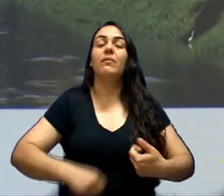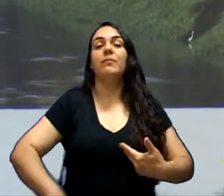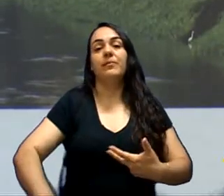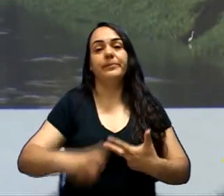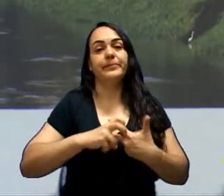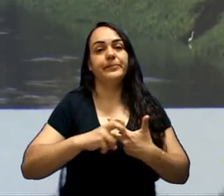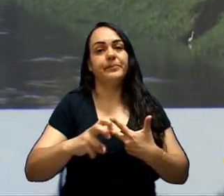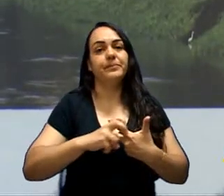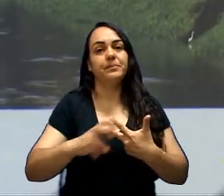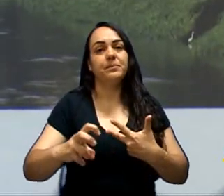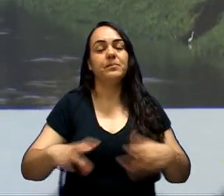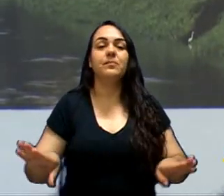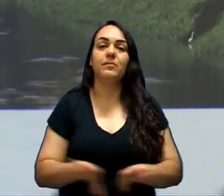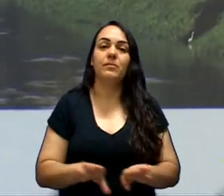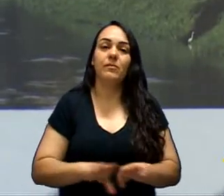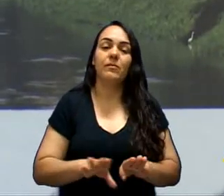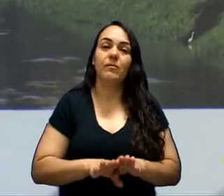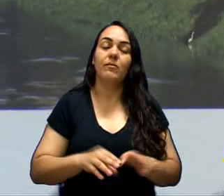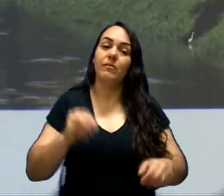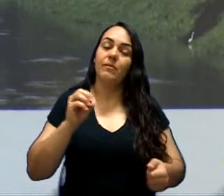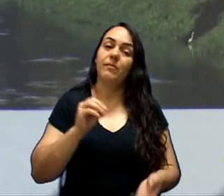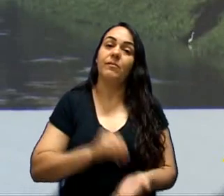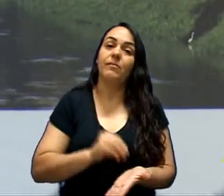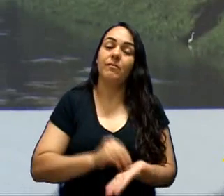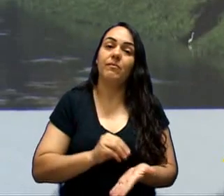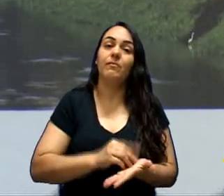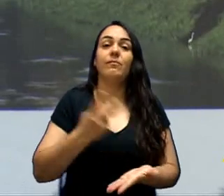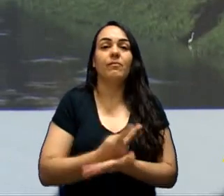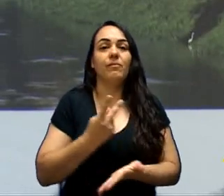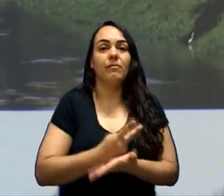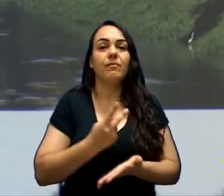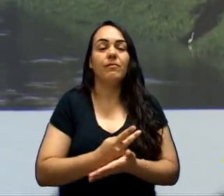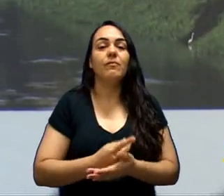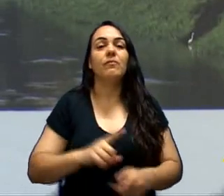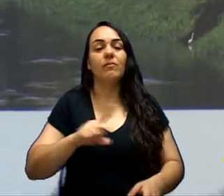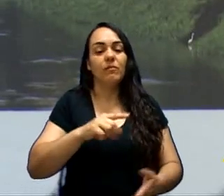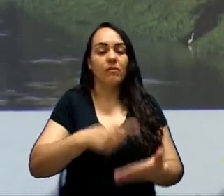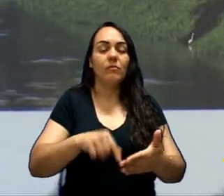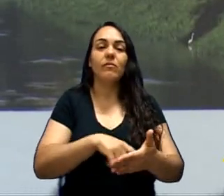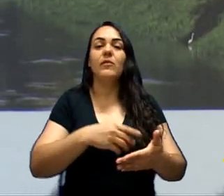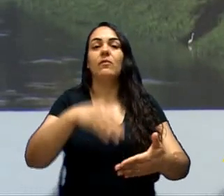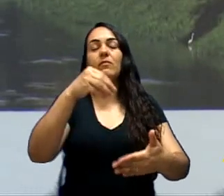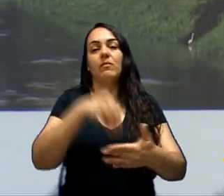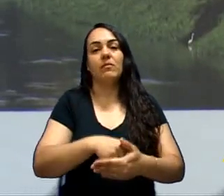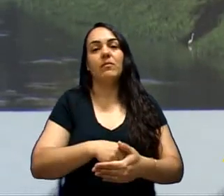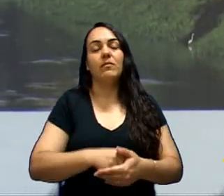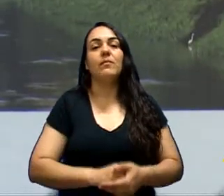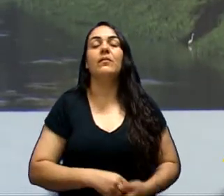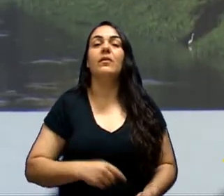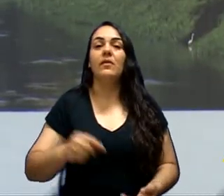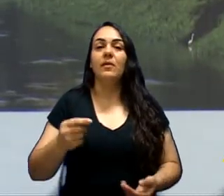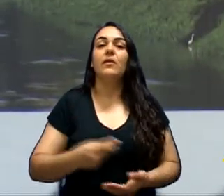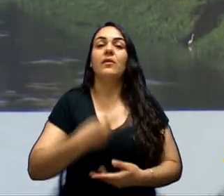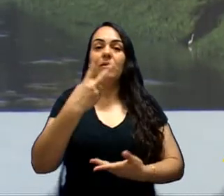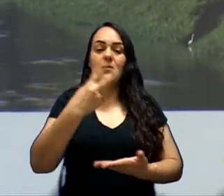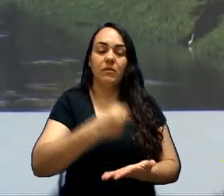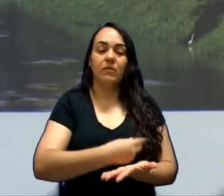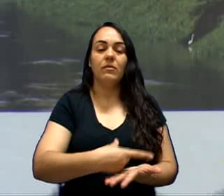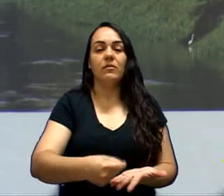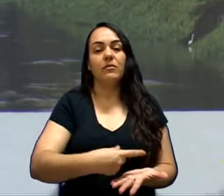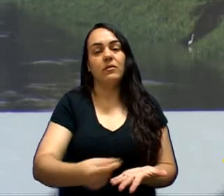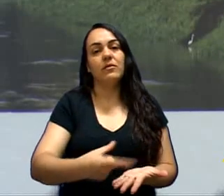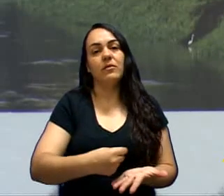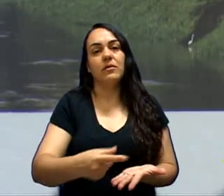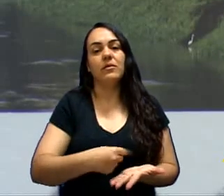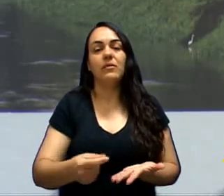pelo Executivo. Então, nós vamos analisar ainda, não tem como vetar parcialmente, porque são apenas três artigos, são dois artigos que tratam o